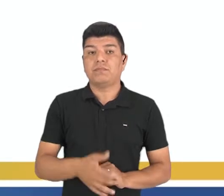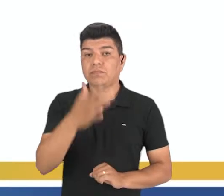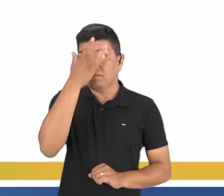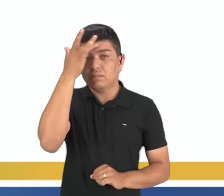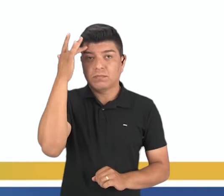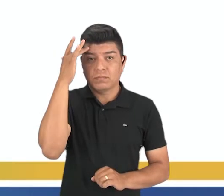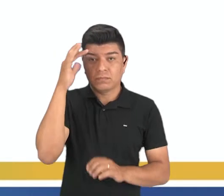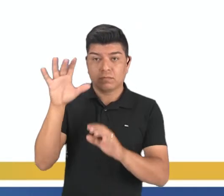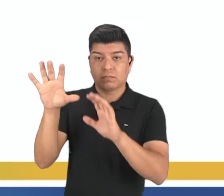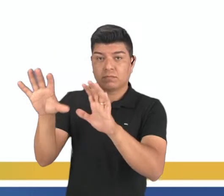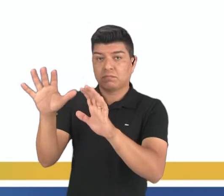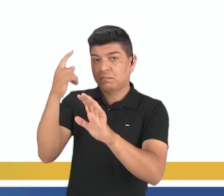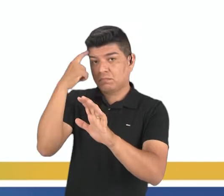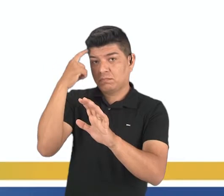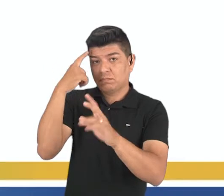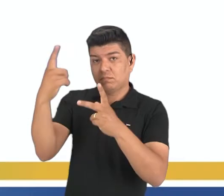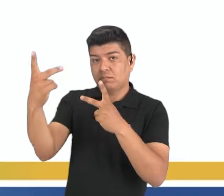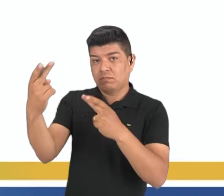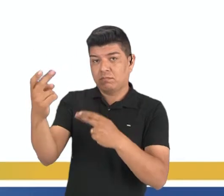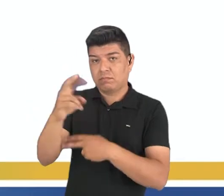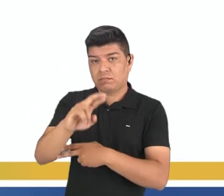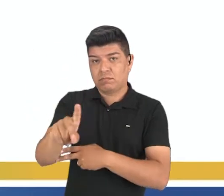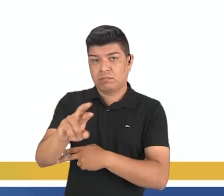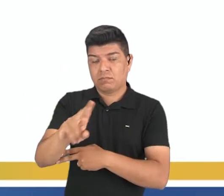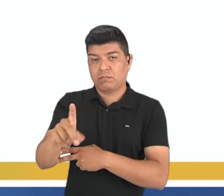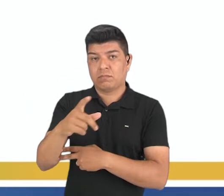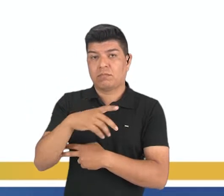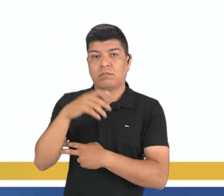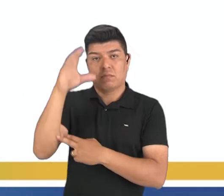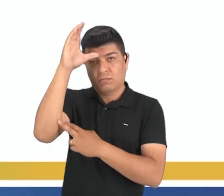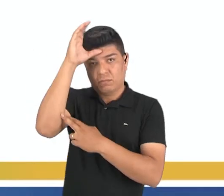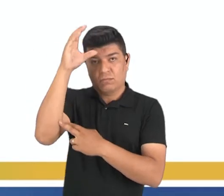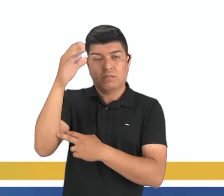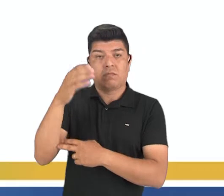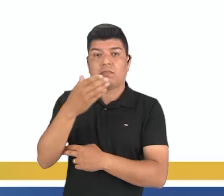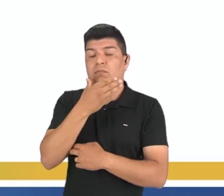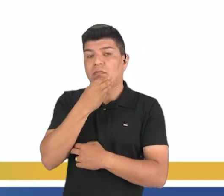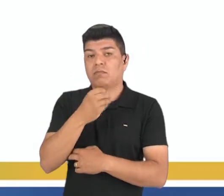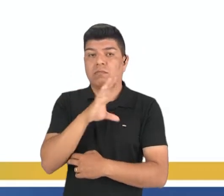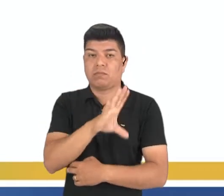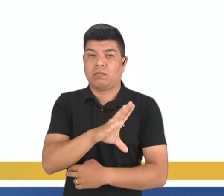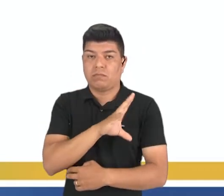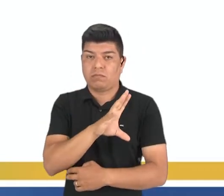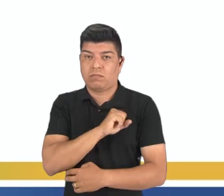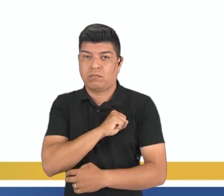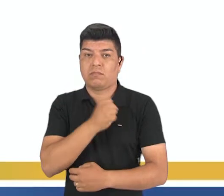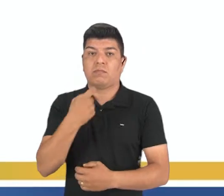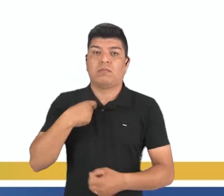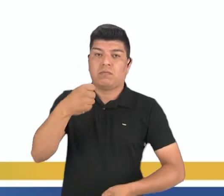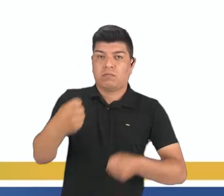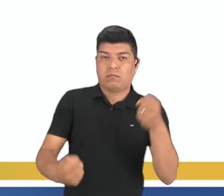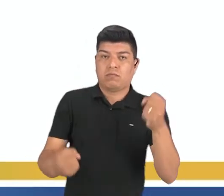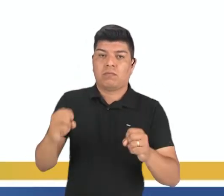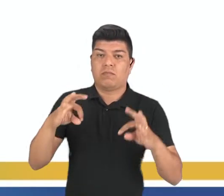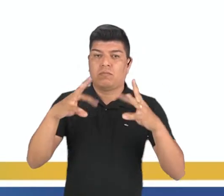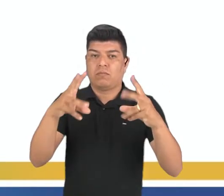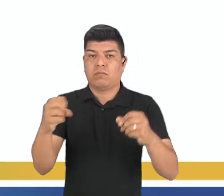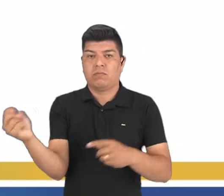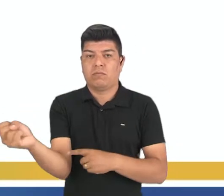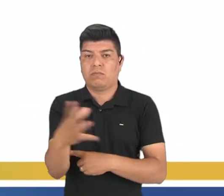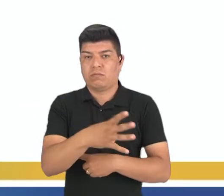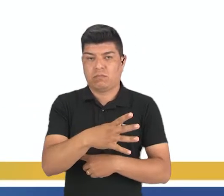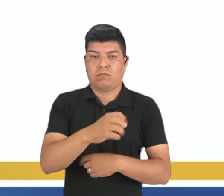lá também não pensavam como ele. O tio amava as máquinas, motores e tudo o que era moderno para a